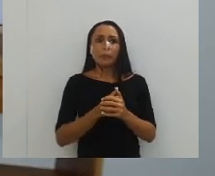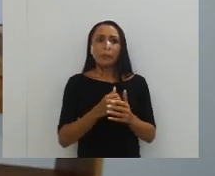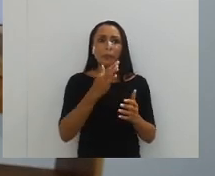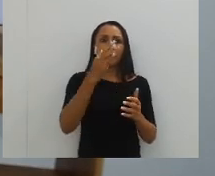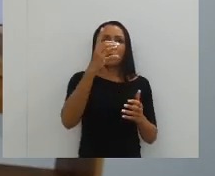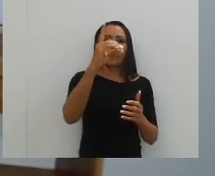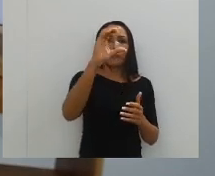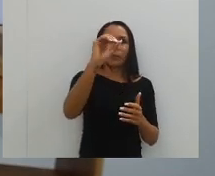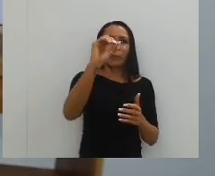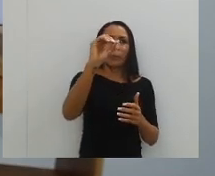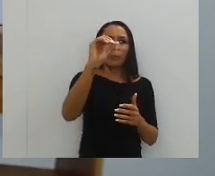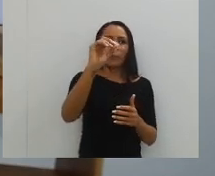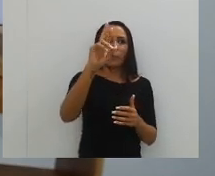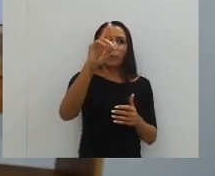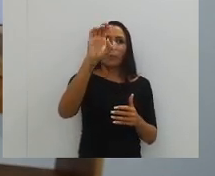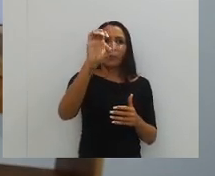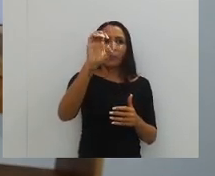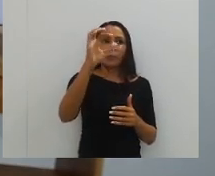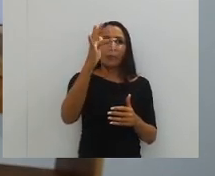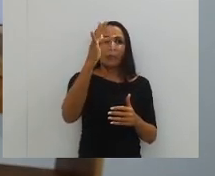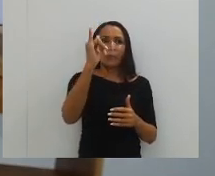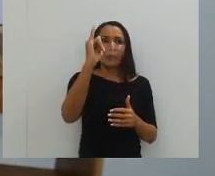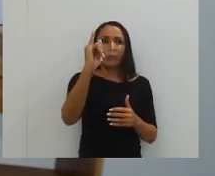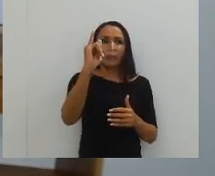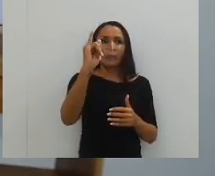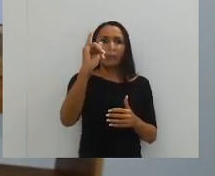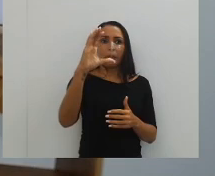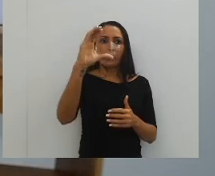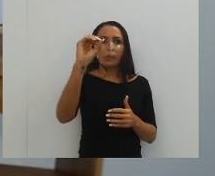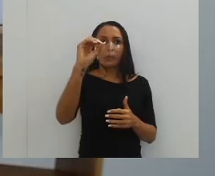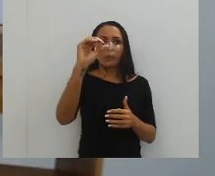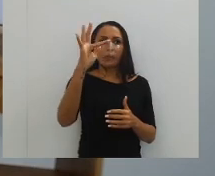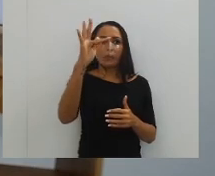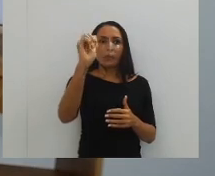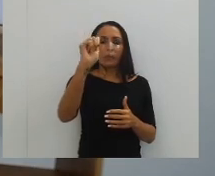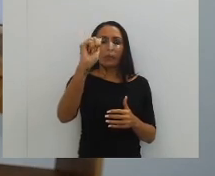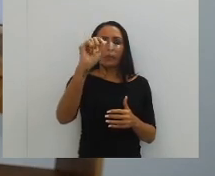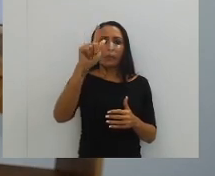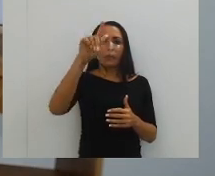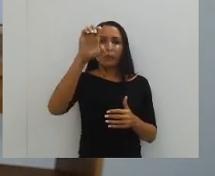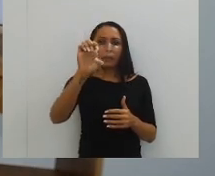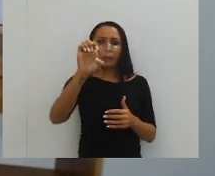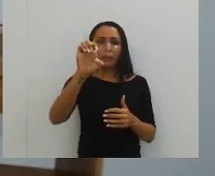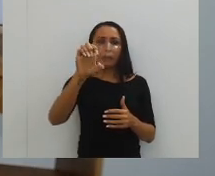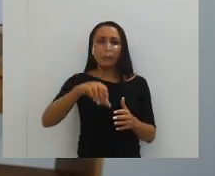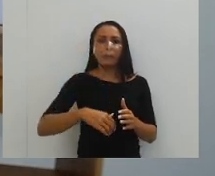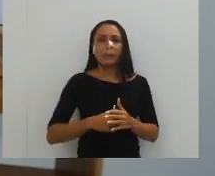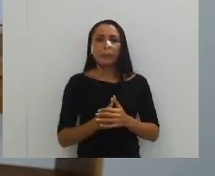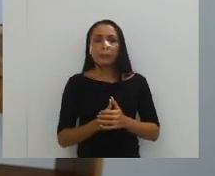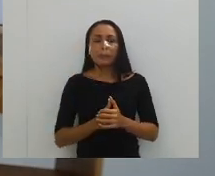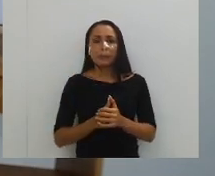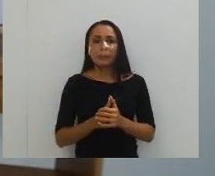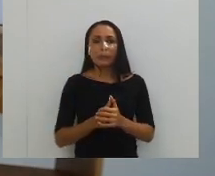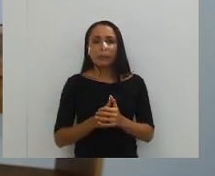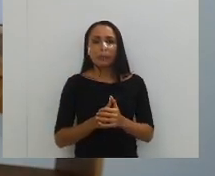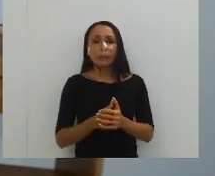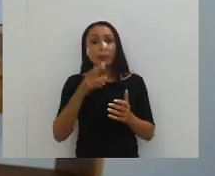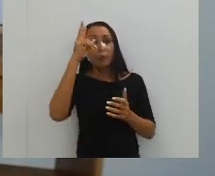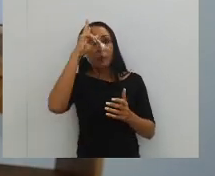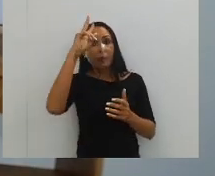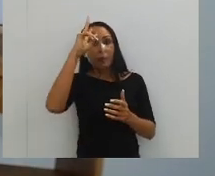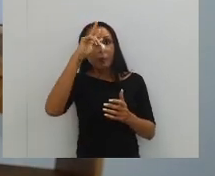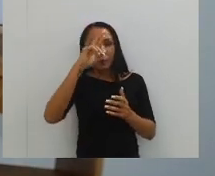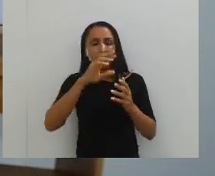domínio, reino, filo, classe, ordem, família, gênero, espécie. Lembrou